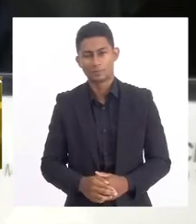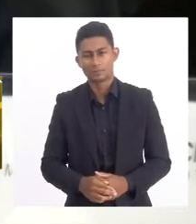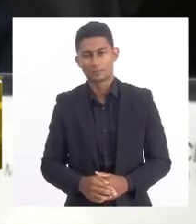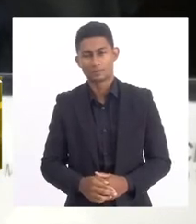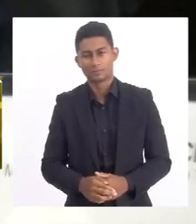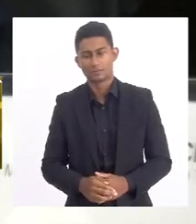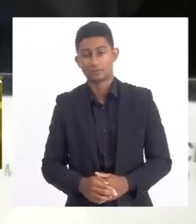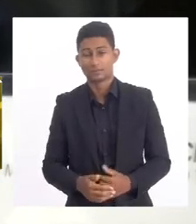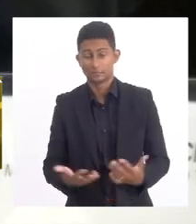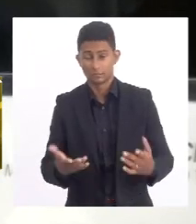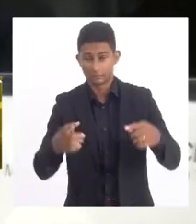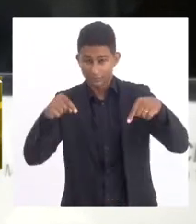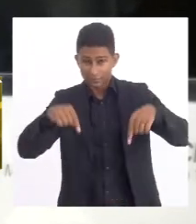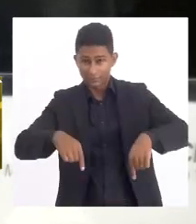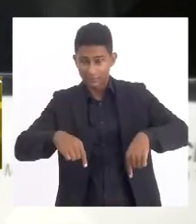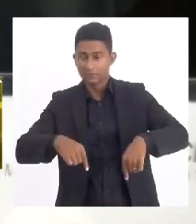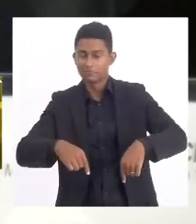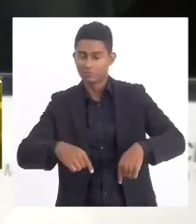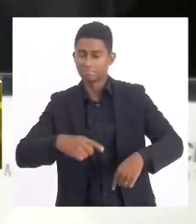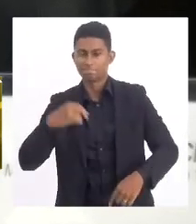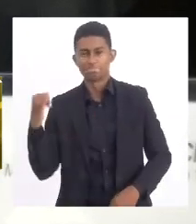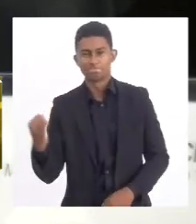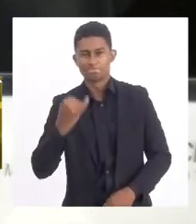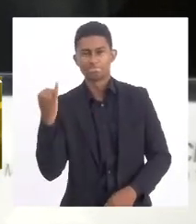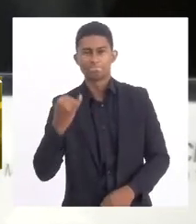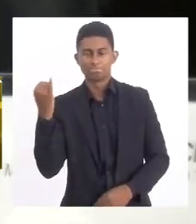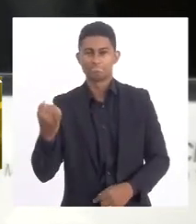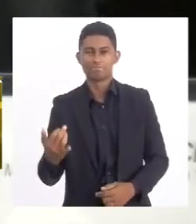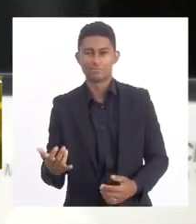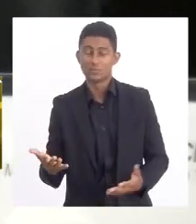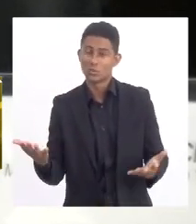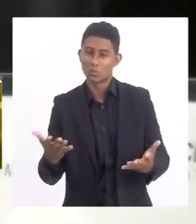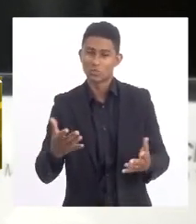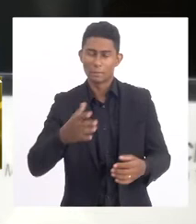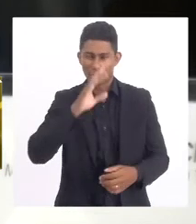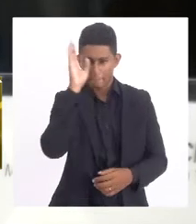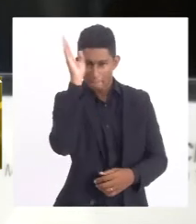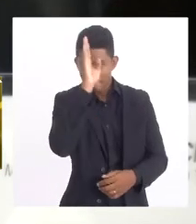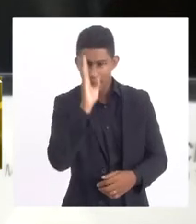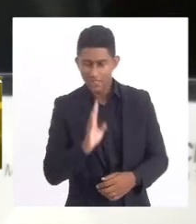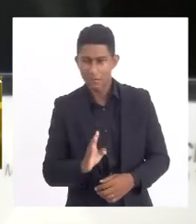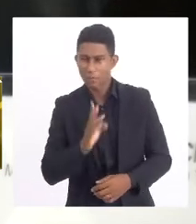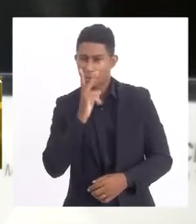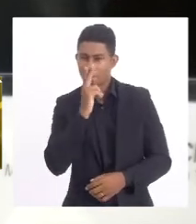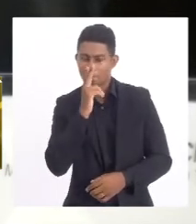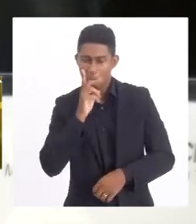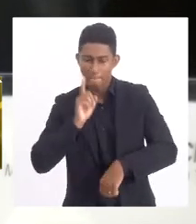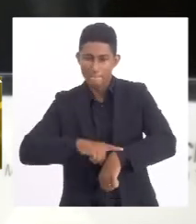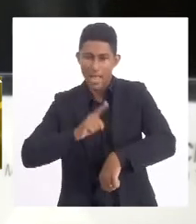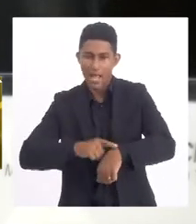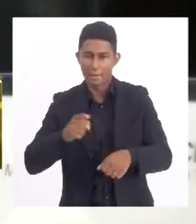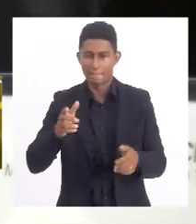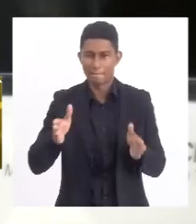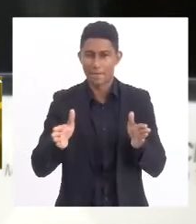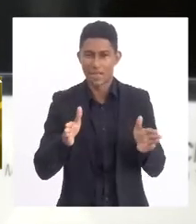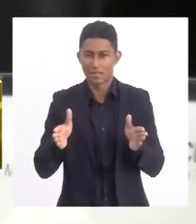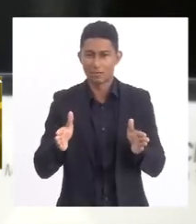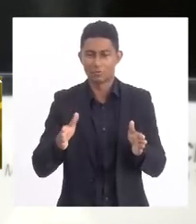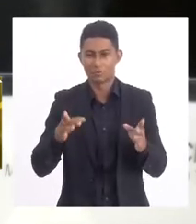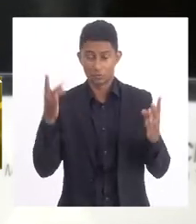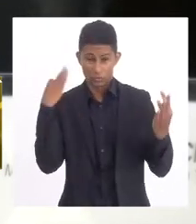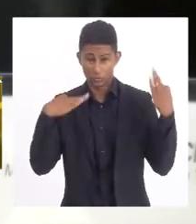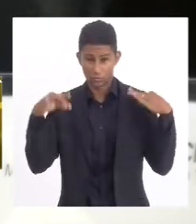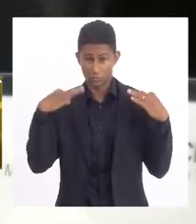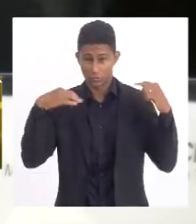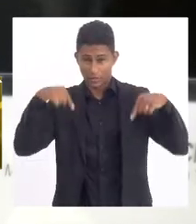nesse momento importante da sua homenagem o momento do Turismo que a gente vive no país e vive no nosso estado o rio de e foi